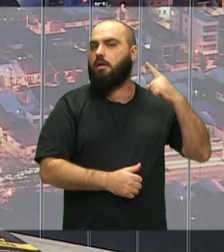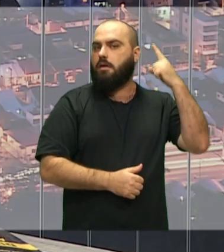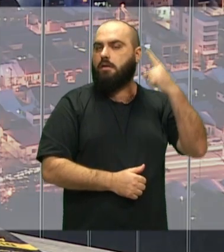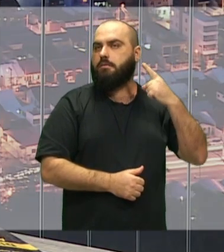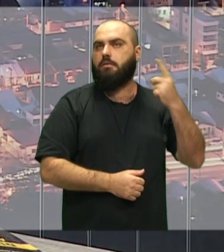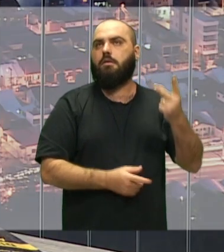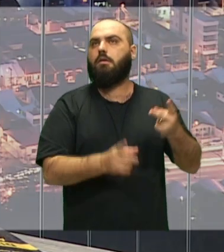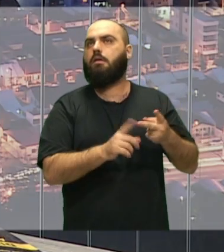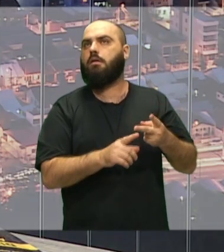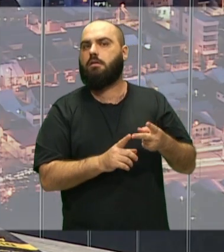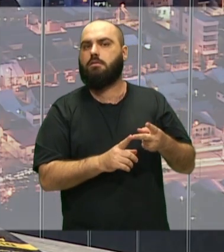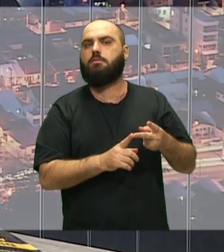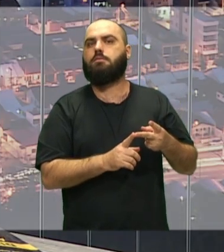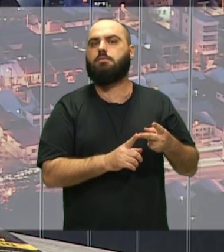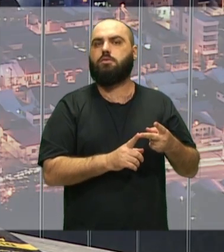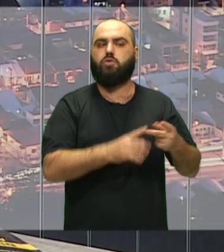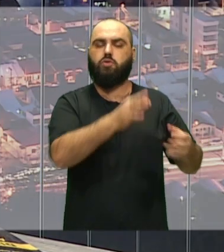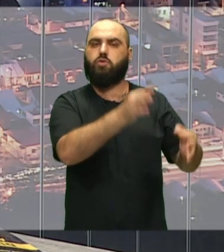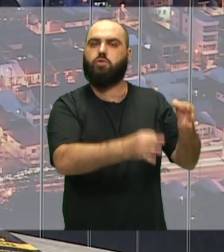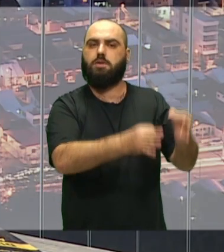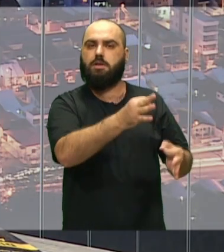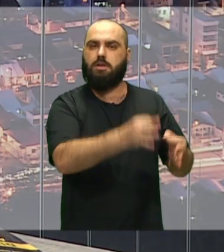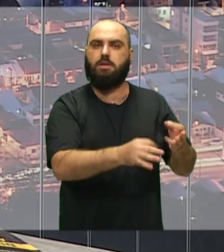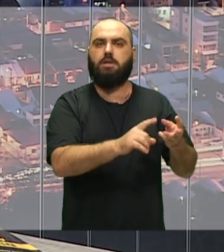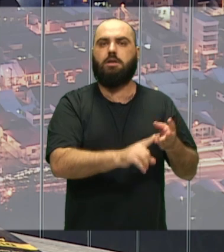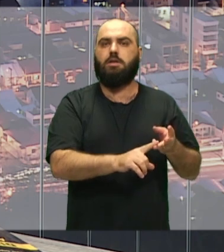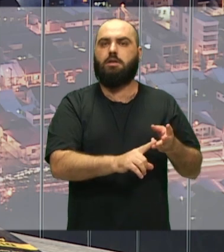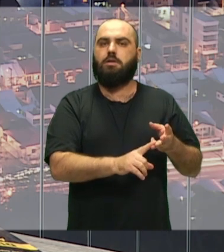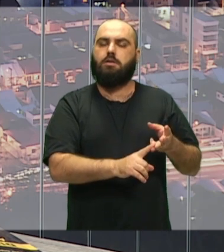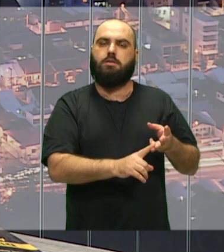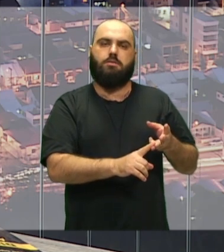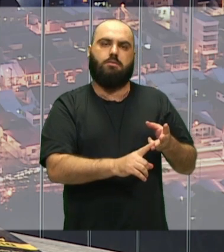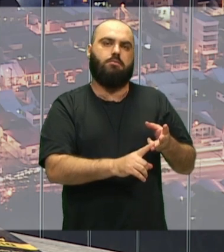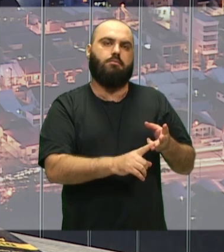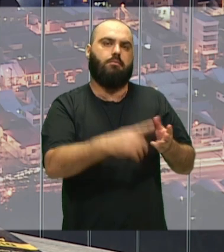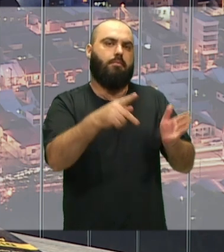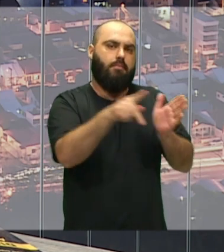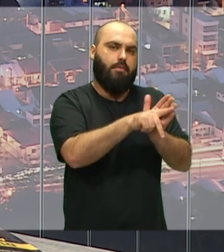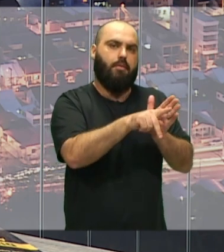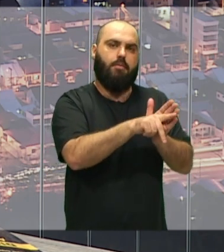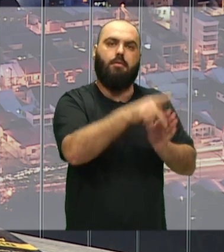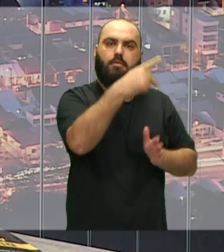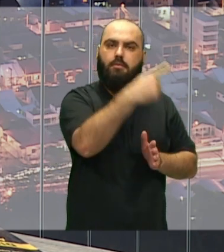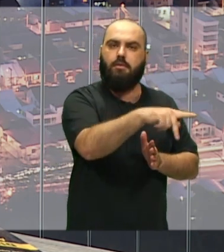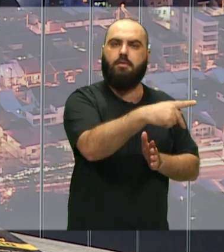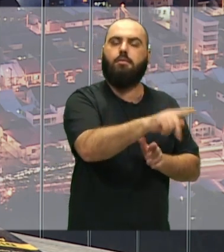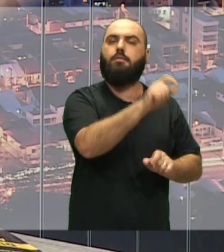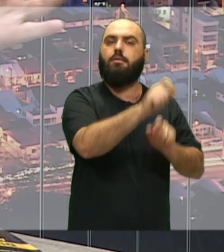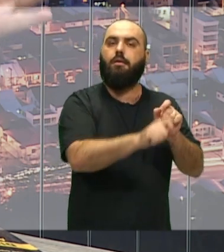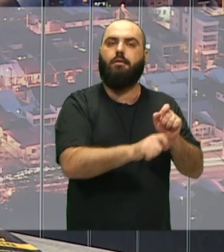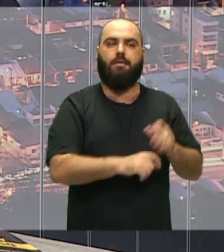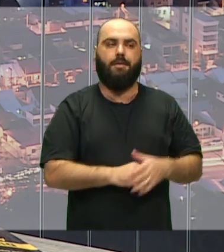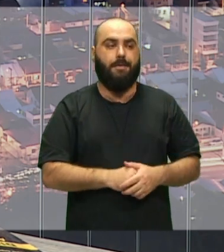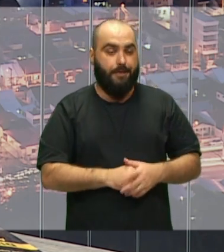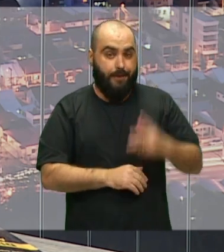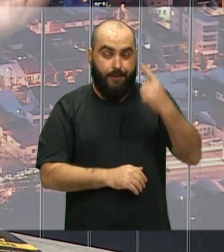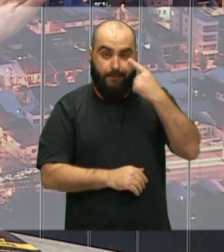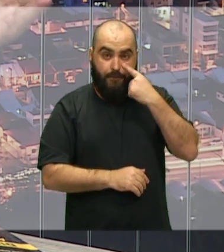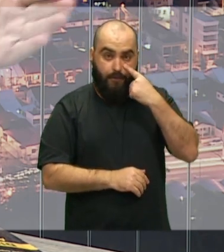para os juízes, né, e seus auxiliares e tal, de pegar essa